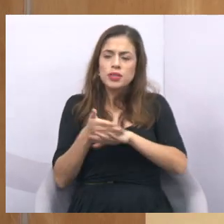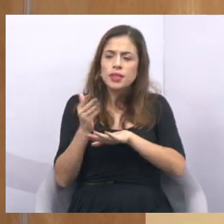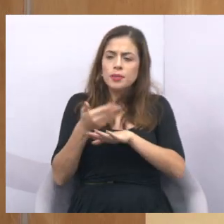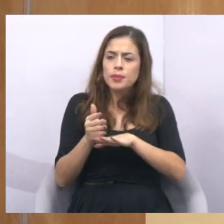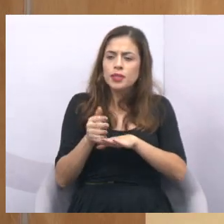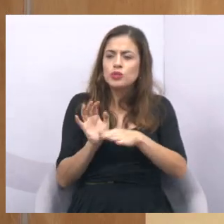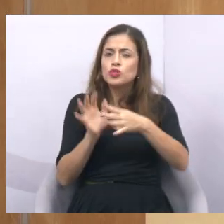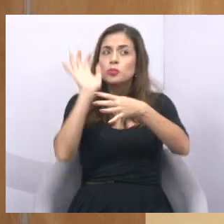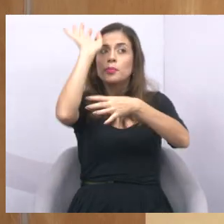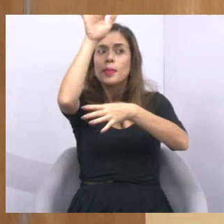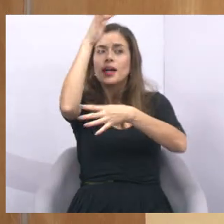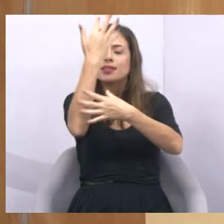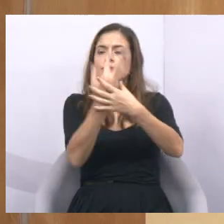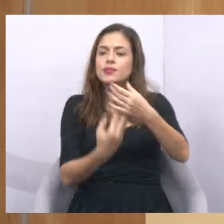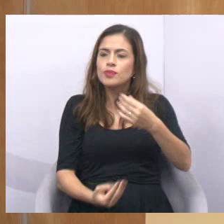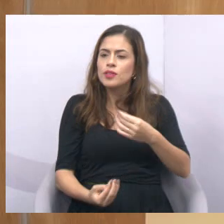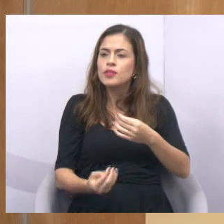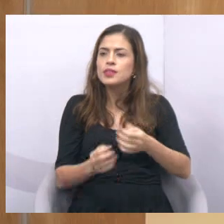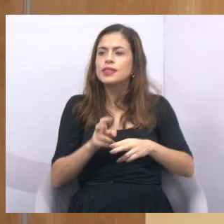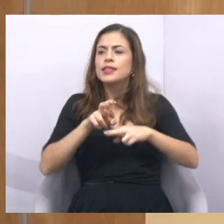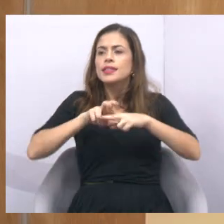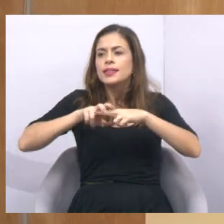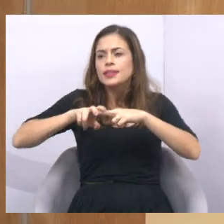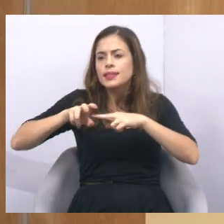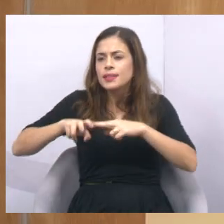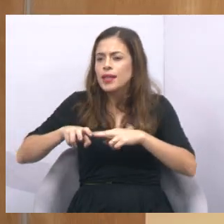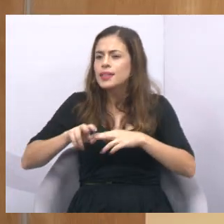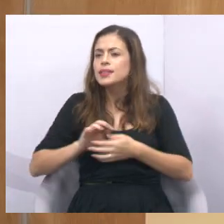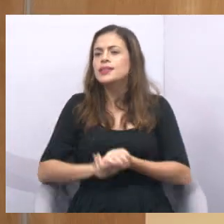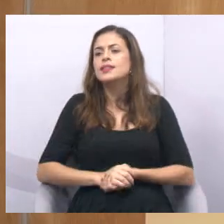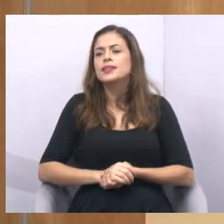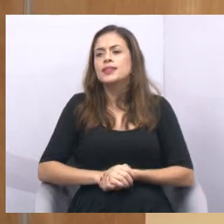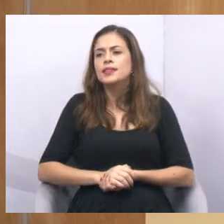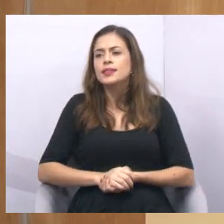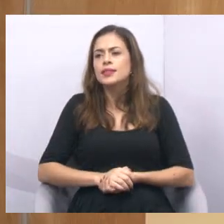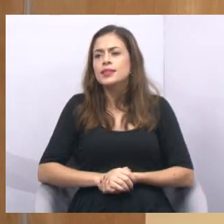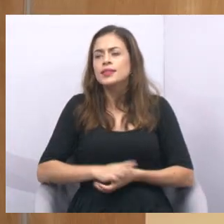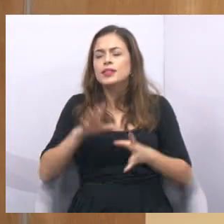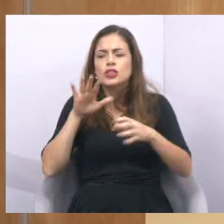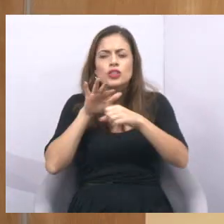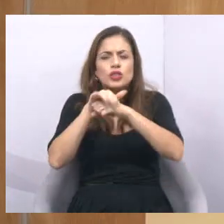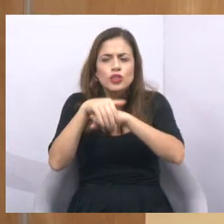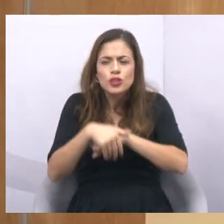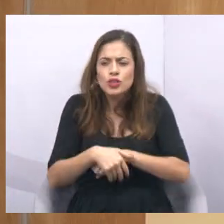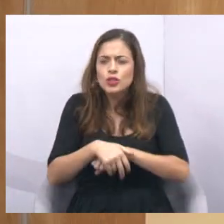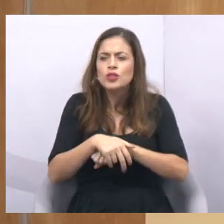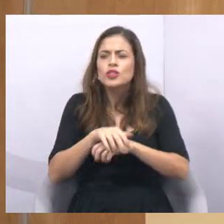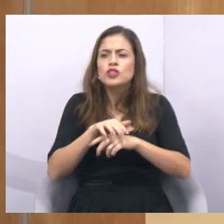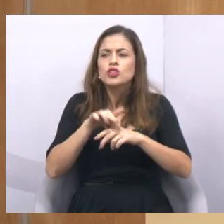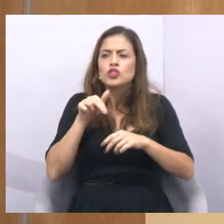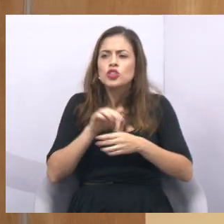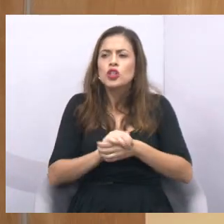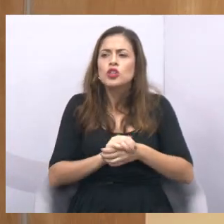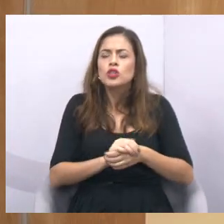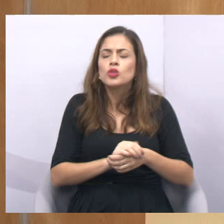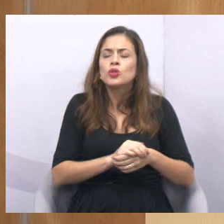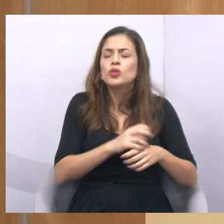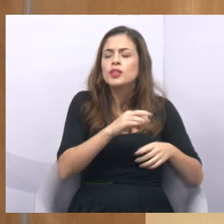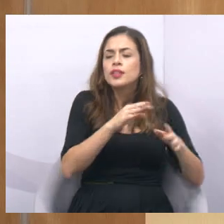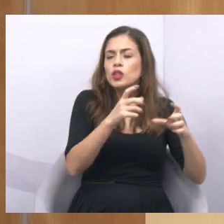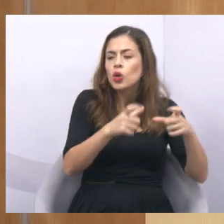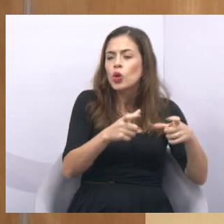de basquetebol, sentado por várias noites naquela arquibancada do até então ginásio Trianon